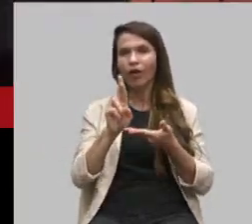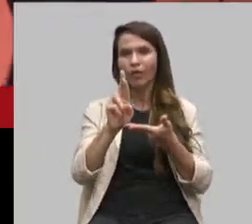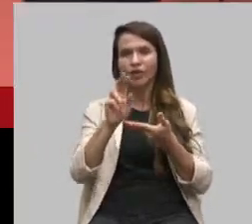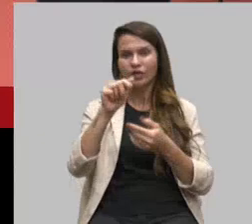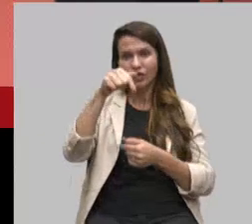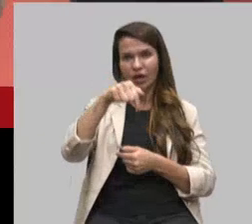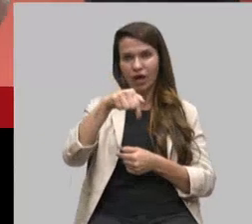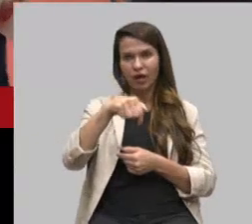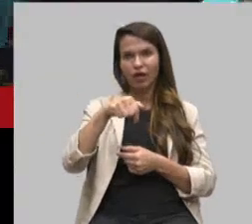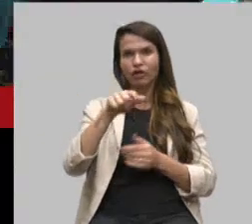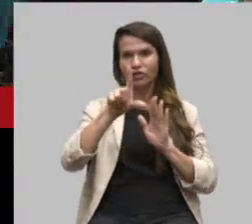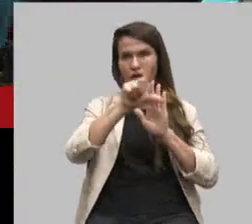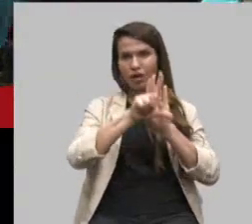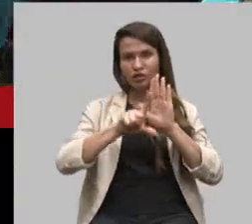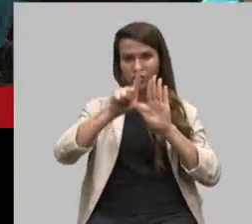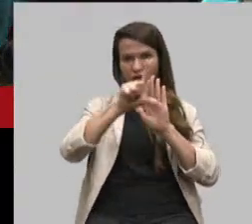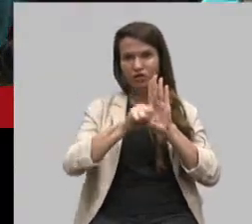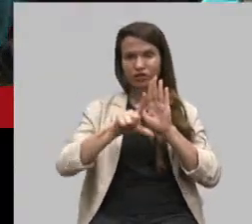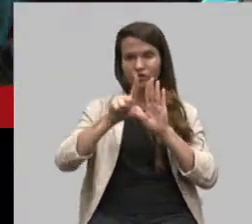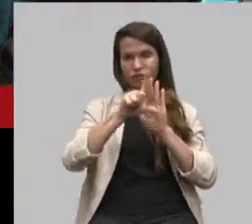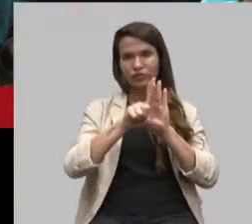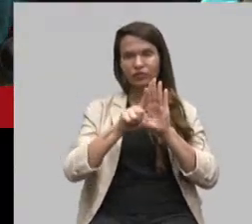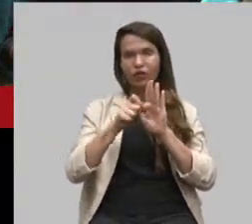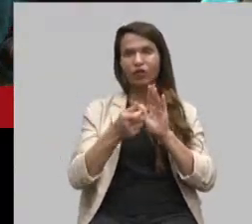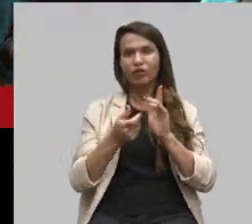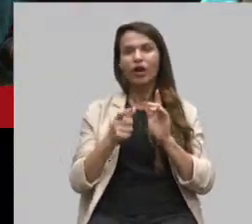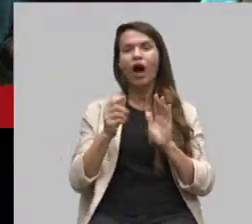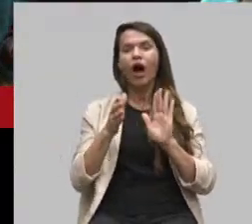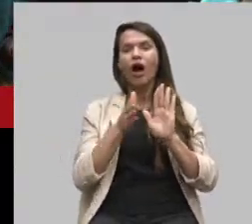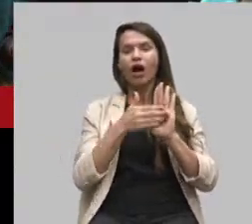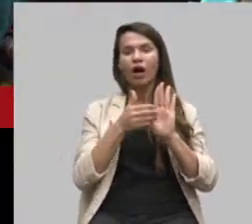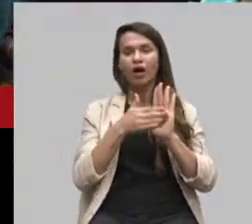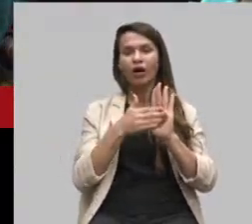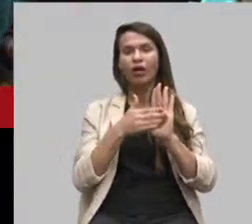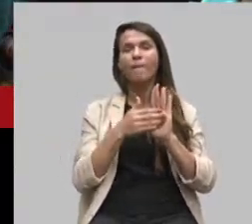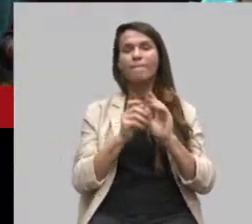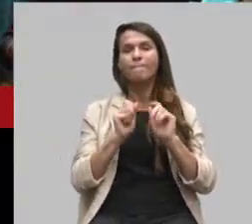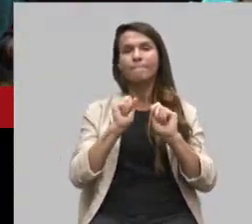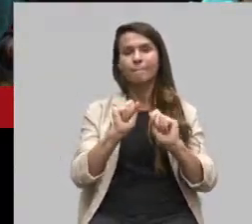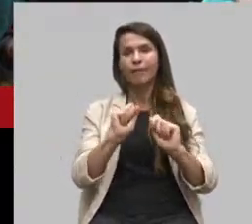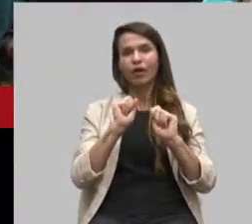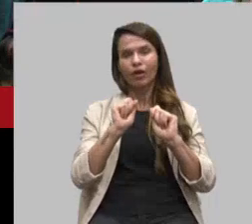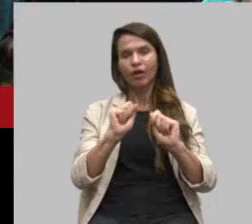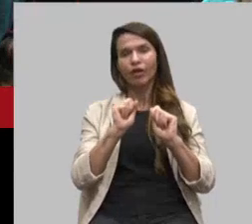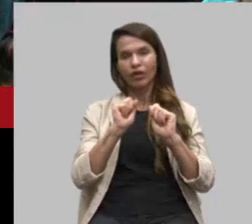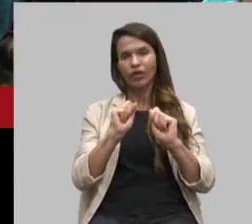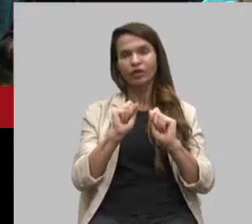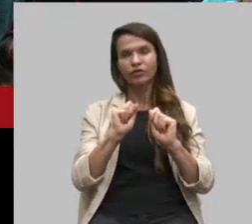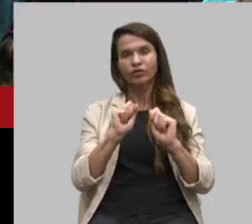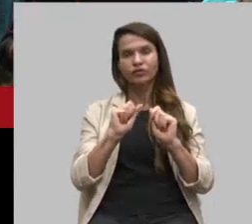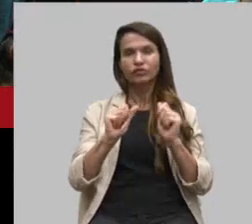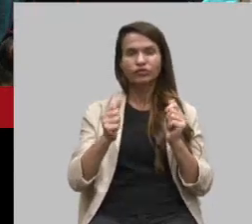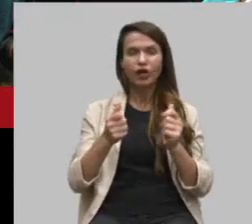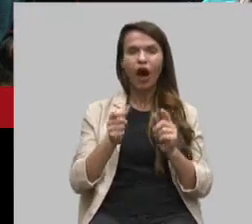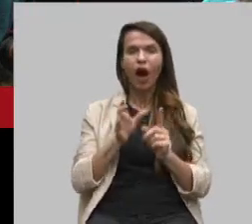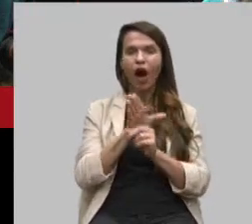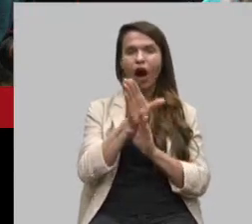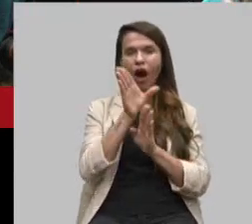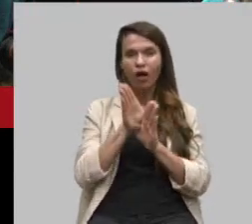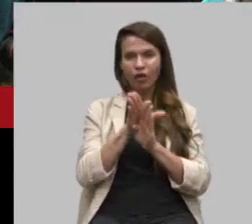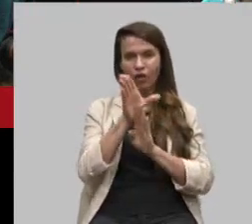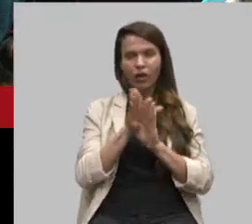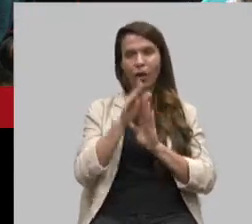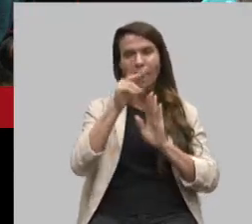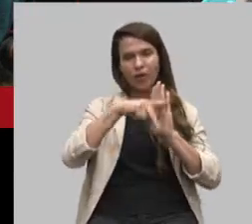do Legislativo para que essas propostas possam e se tornar orientar Na verdade até projetos de